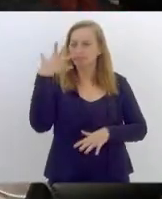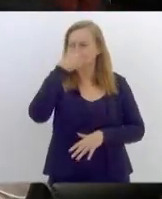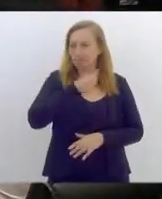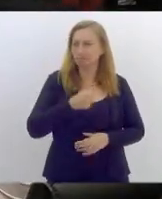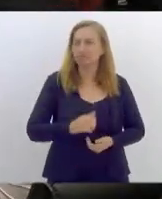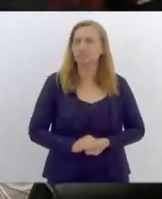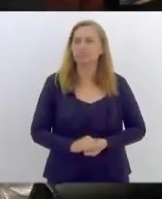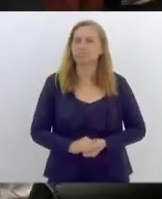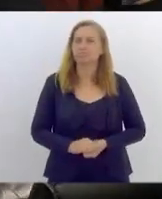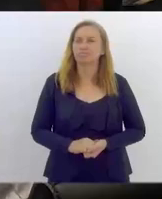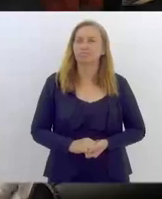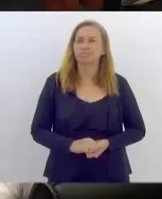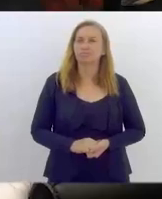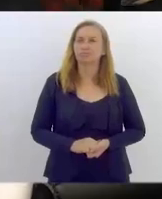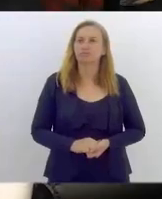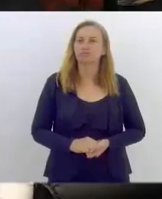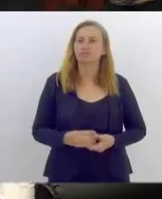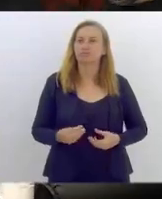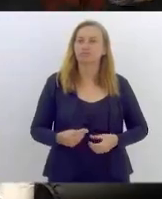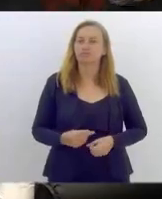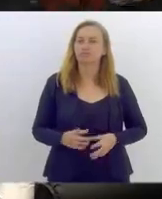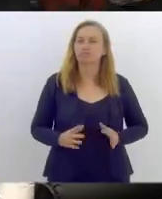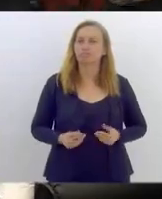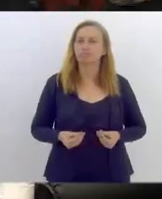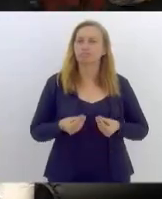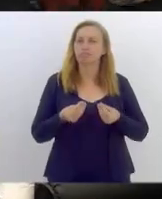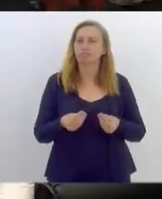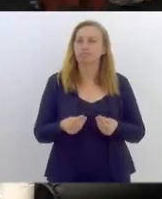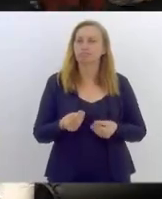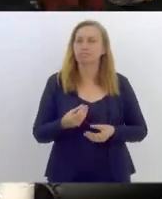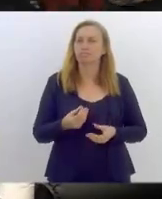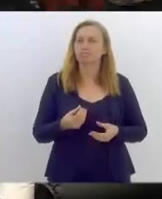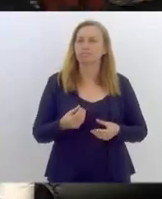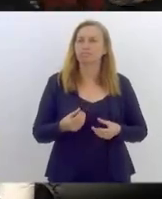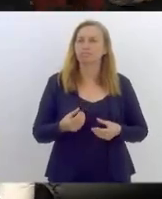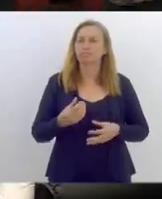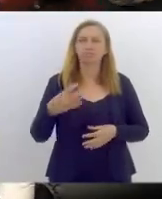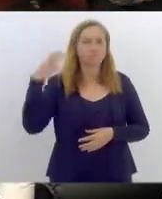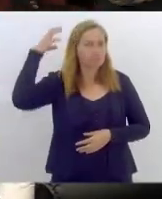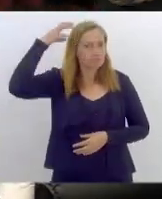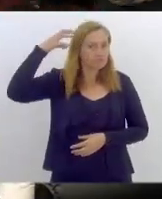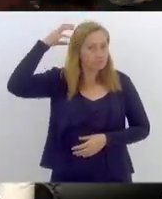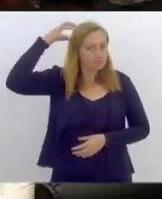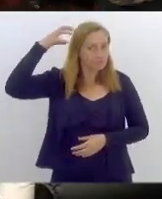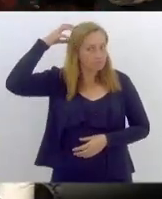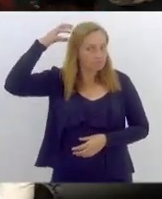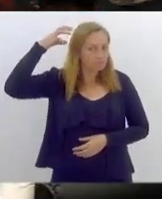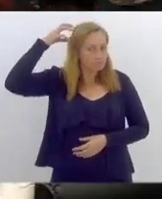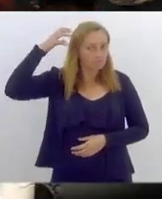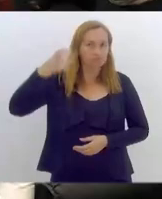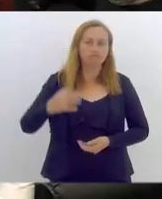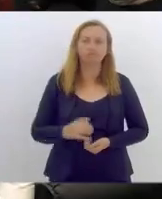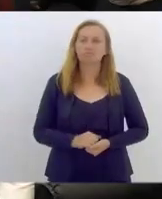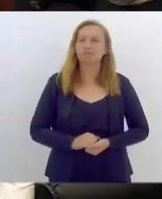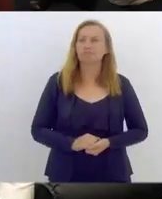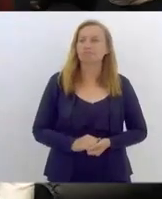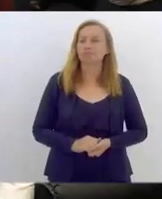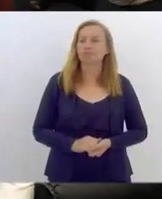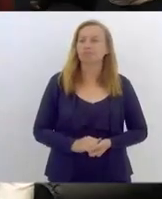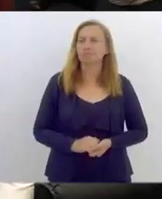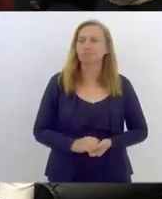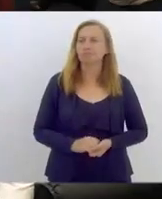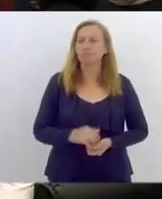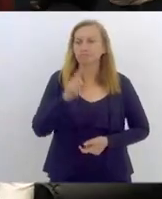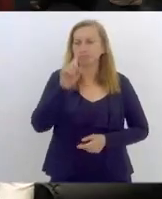e declaro entregue a medalha... olha, eu já estou entregando a medalha. Ao Prêmio Marielle Franco